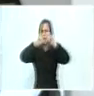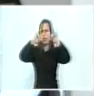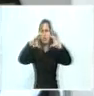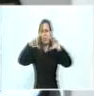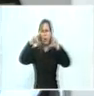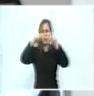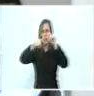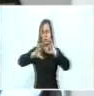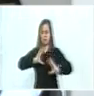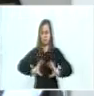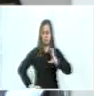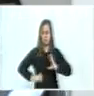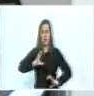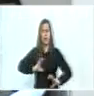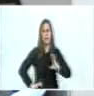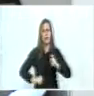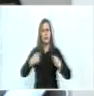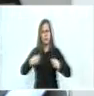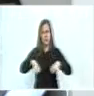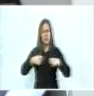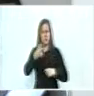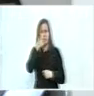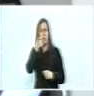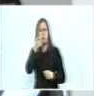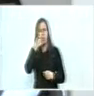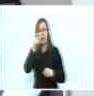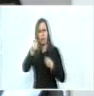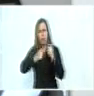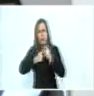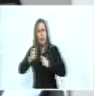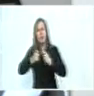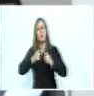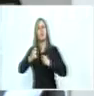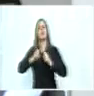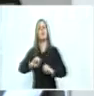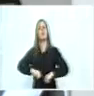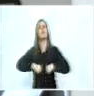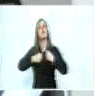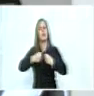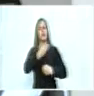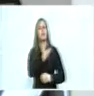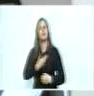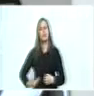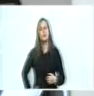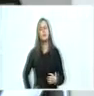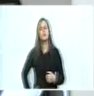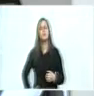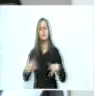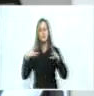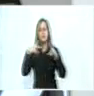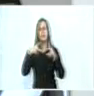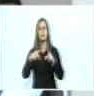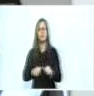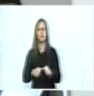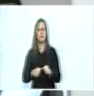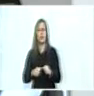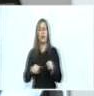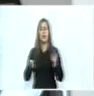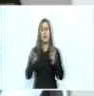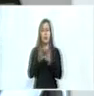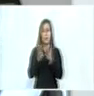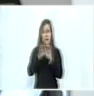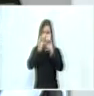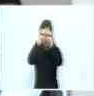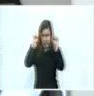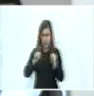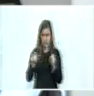todos os cidadãos que se interessam pelo controle do poder público. Contudo, além dos sistemas